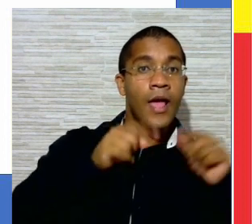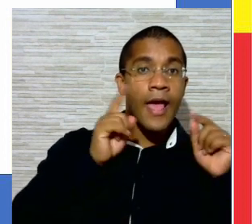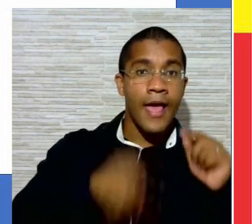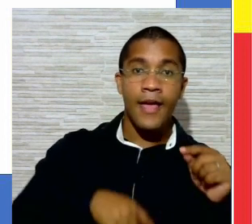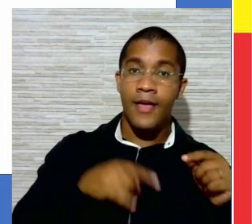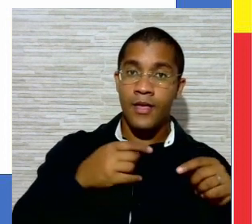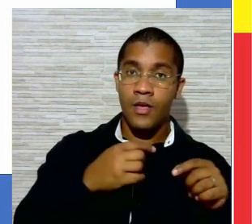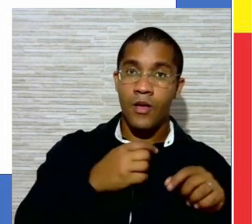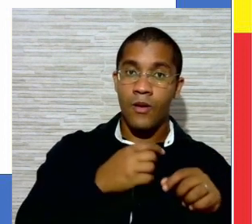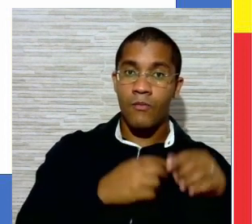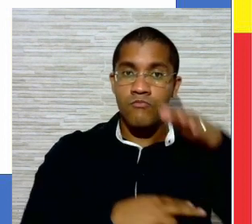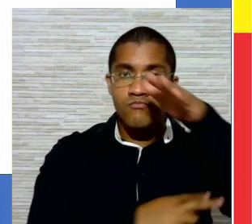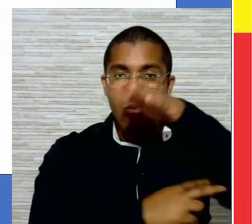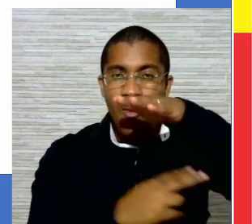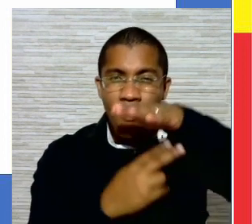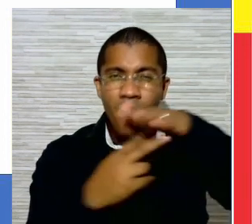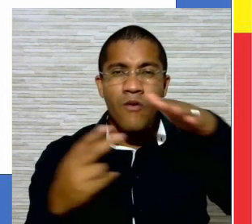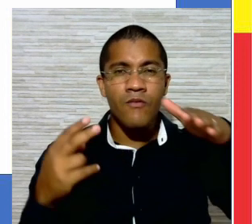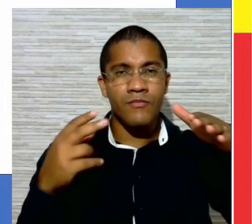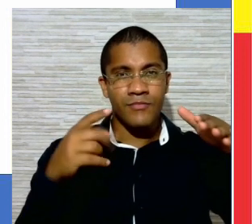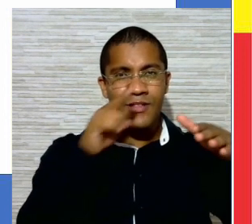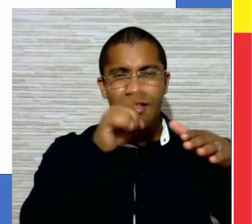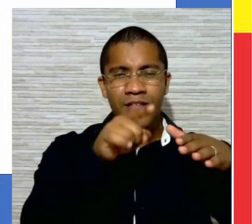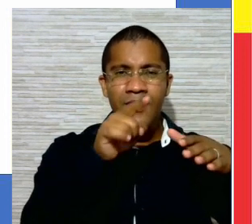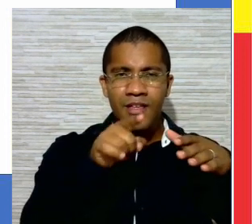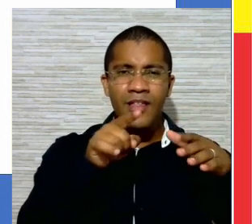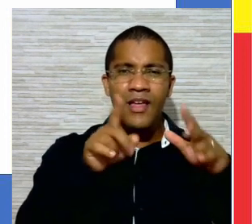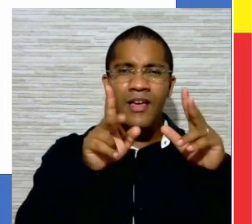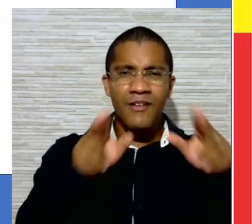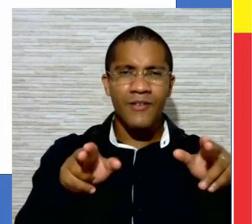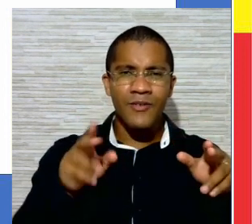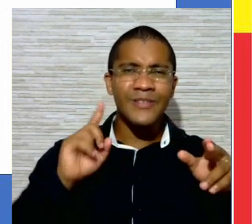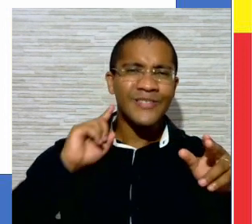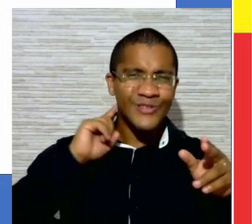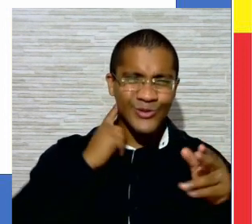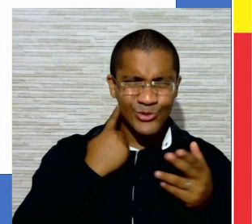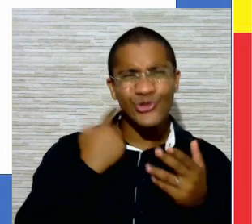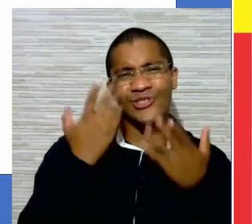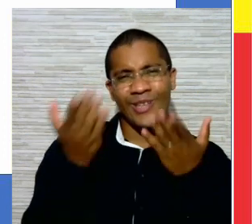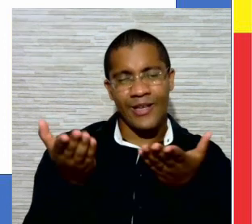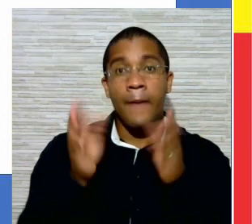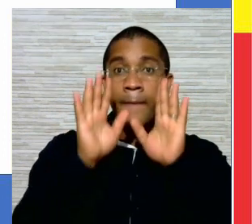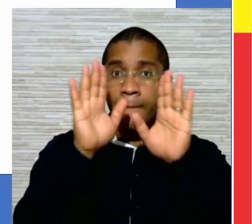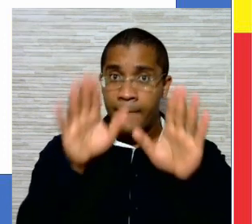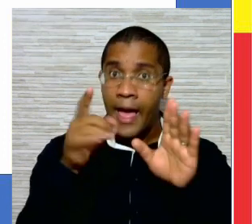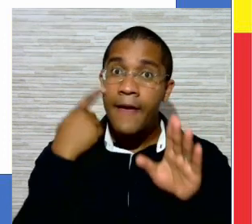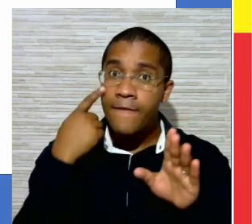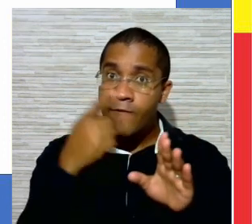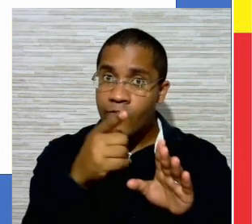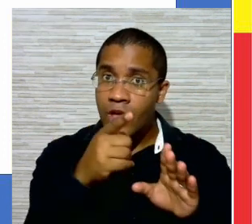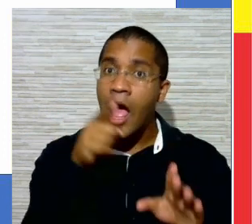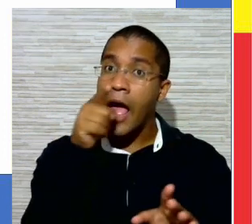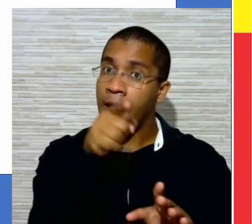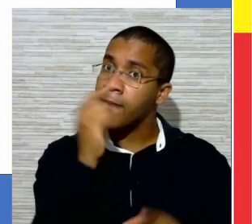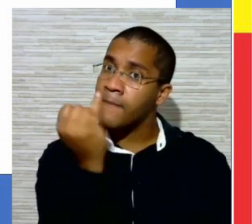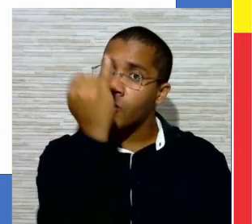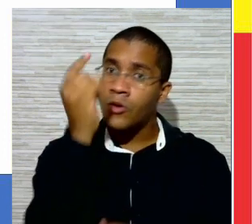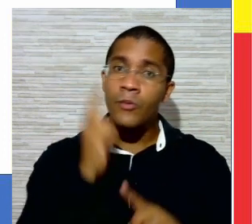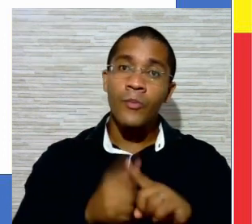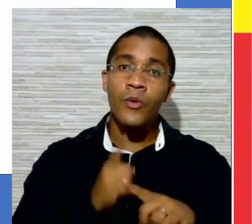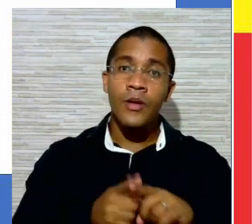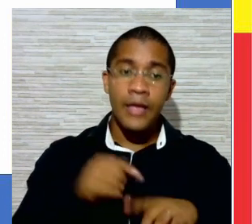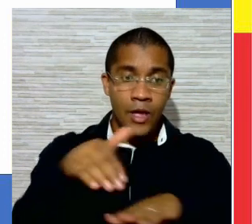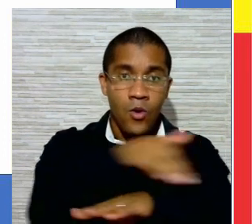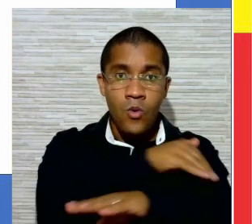cortando, né, bem no meio, né, colocando a sua mancha nessa paisagem aí natural. Mas essa via de acesso, ela é